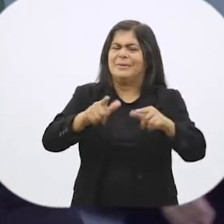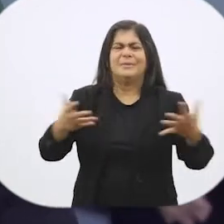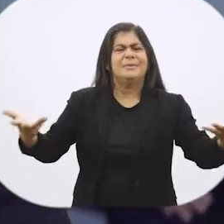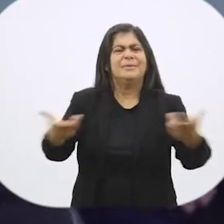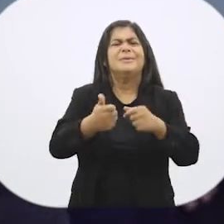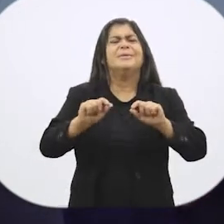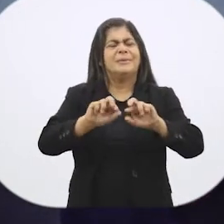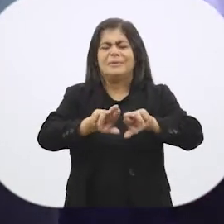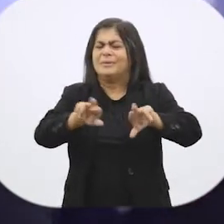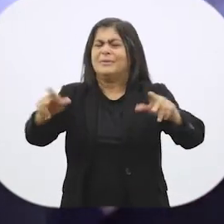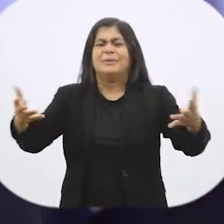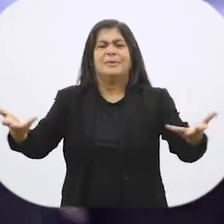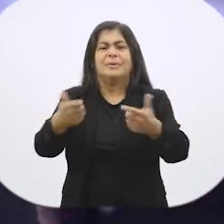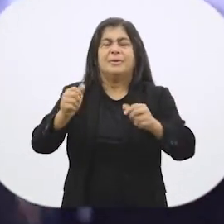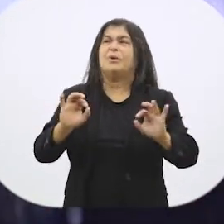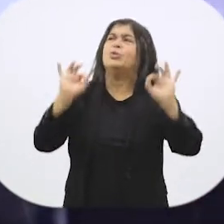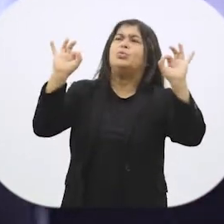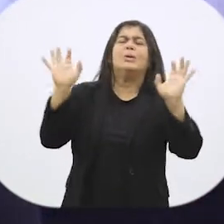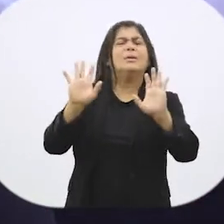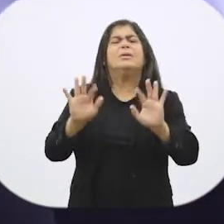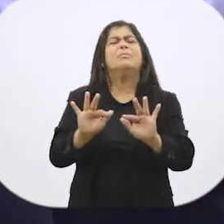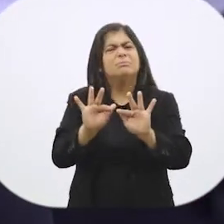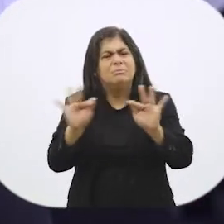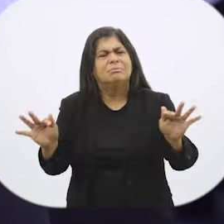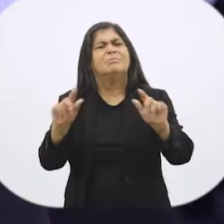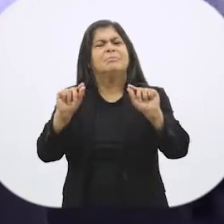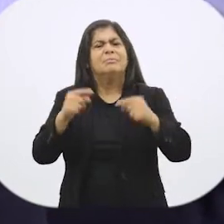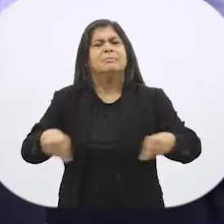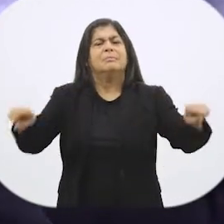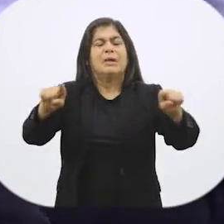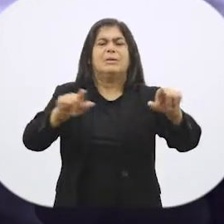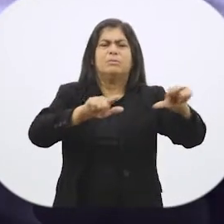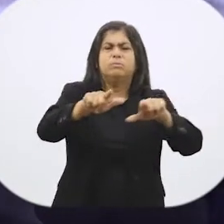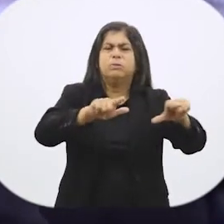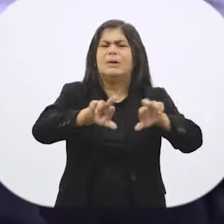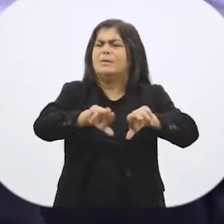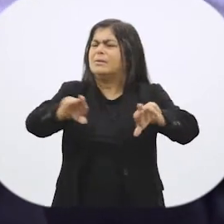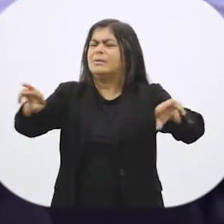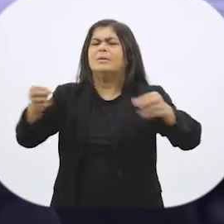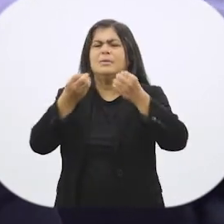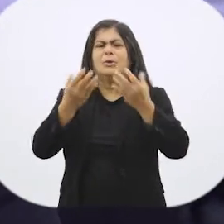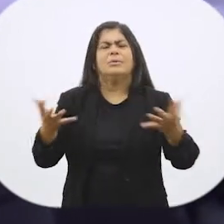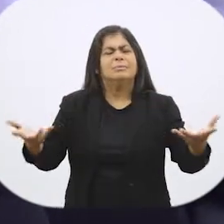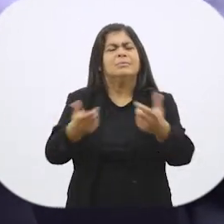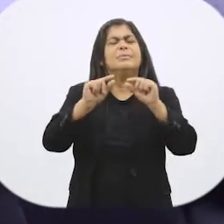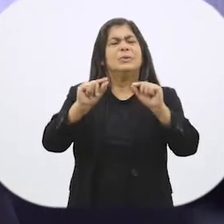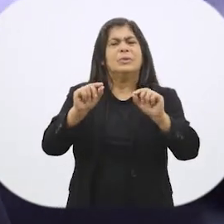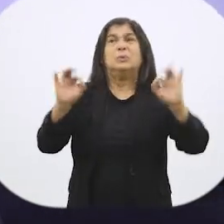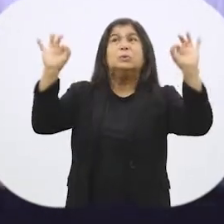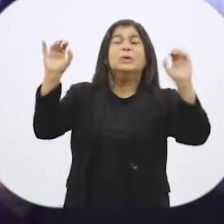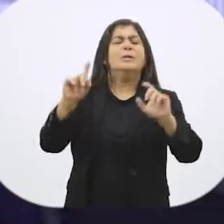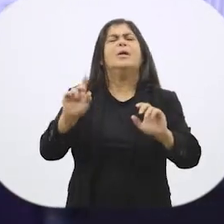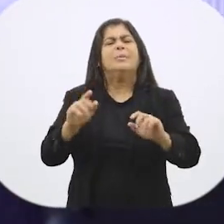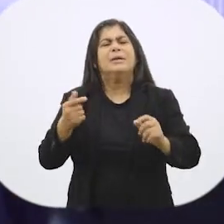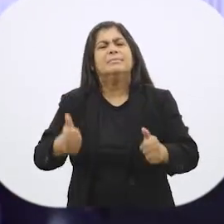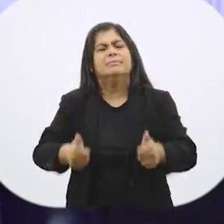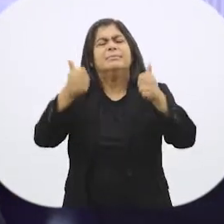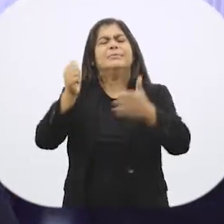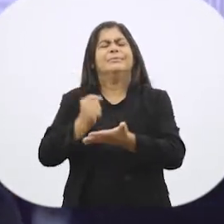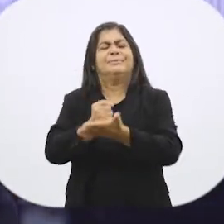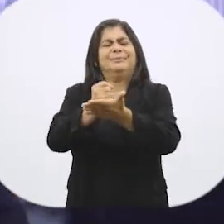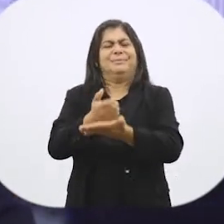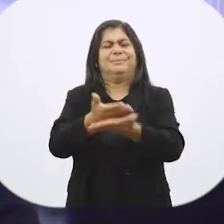de trabalho de um prédio que não tem luxo, mas que é um prédio absolutamente funcional e confortável e que possa efetivamente atender